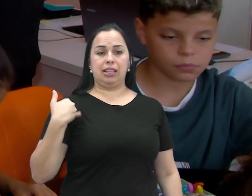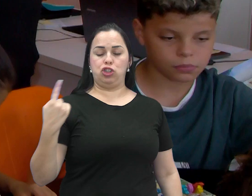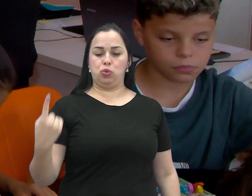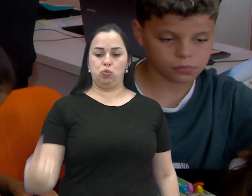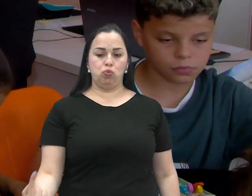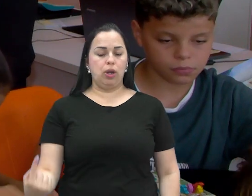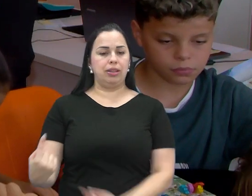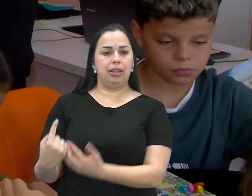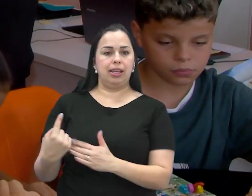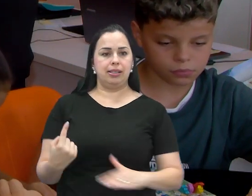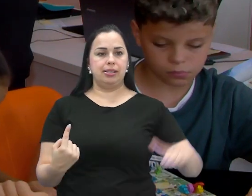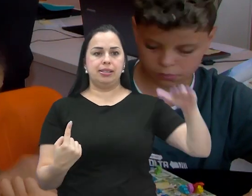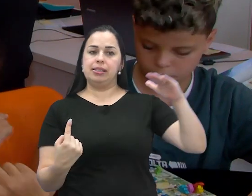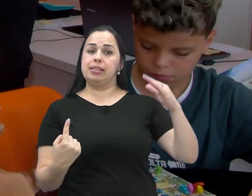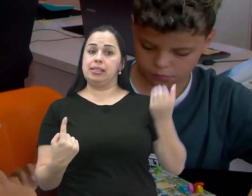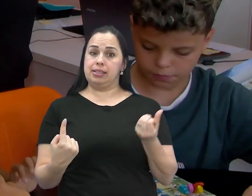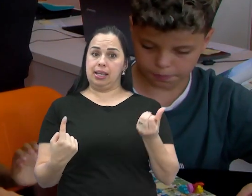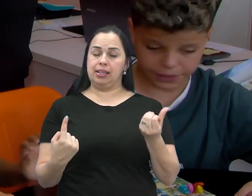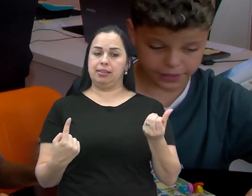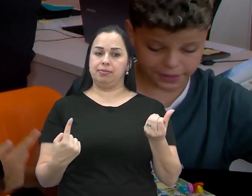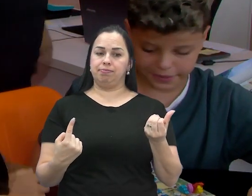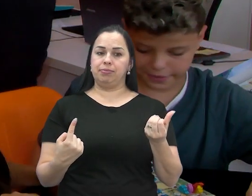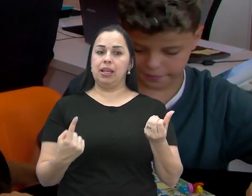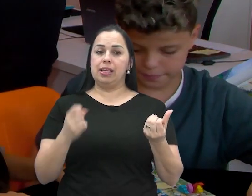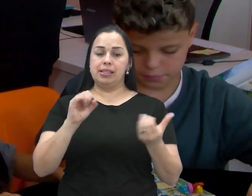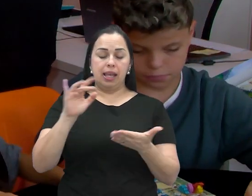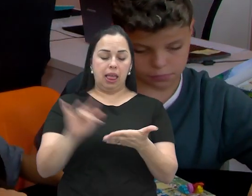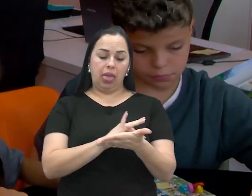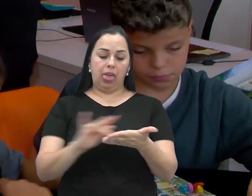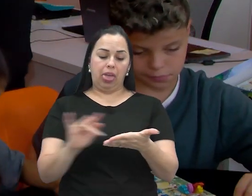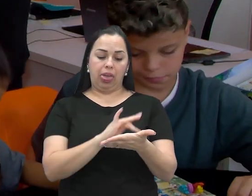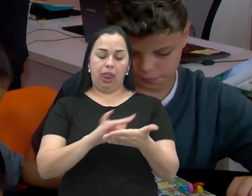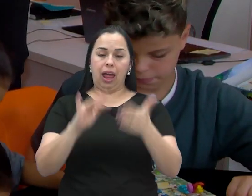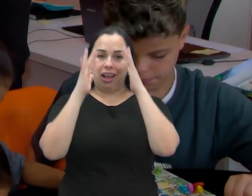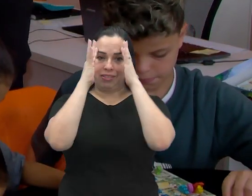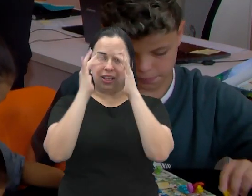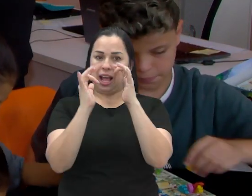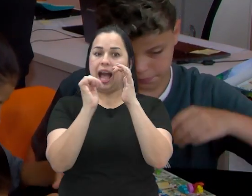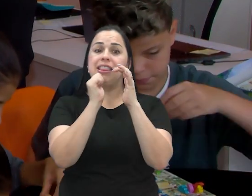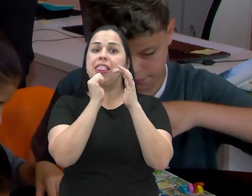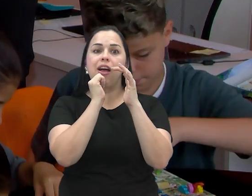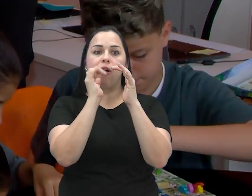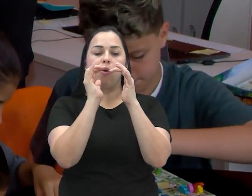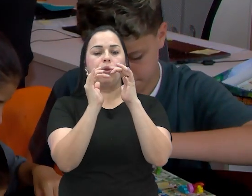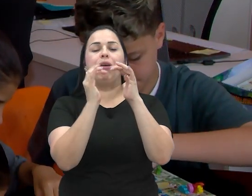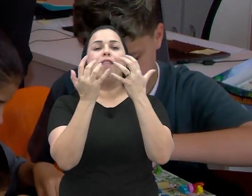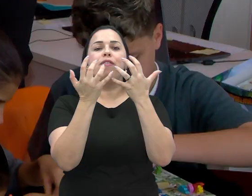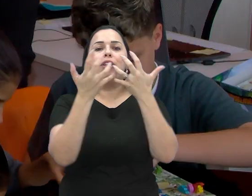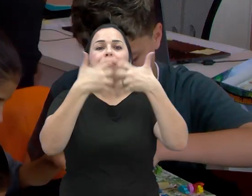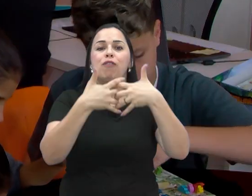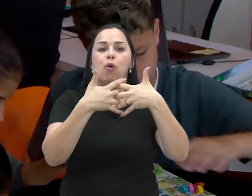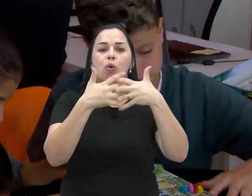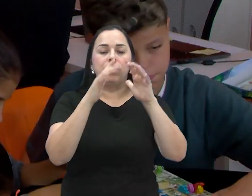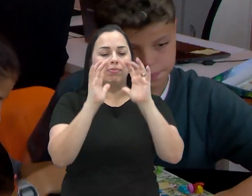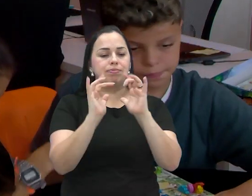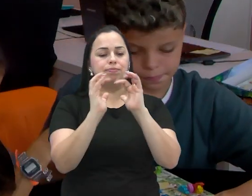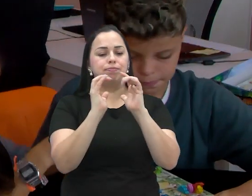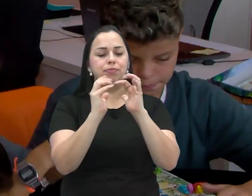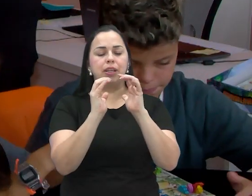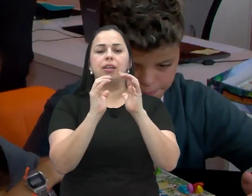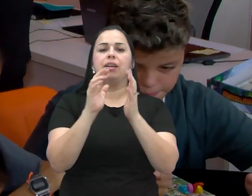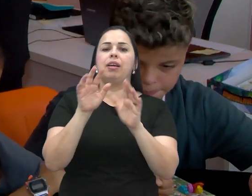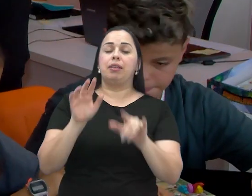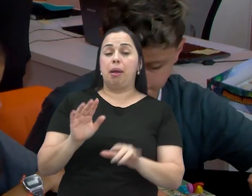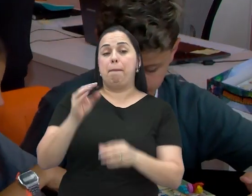idade de 1 aos 6 anos, a gente tem o prejuízo na questão da formação do nosso cérebro ainda, no quesito sensorial e